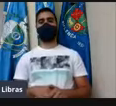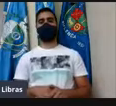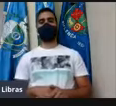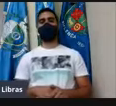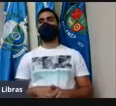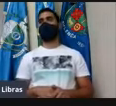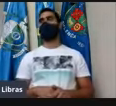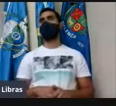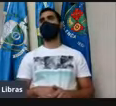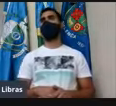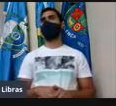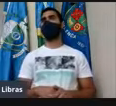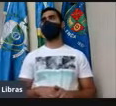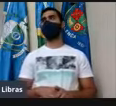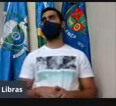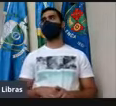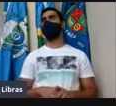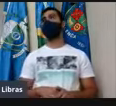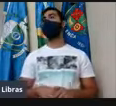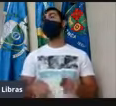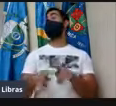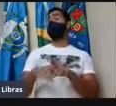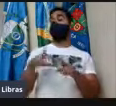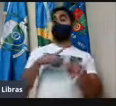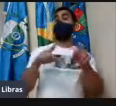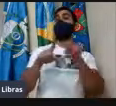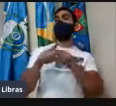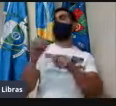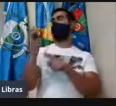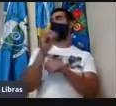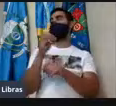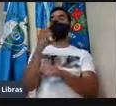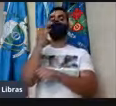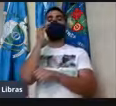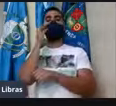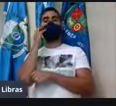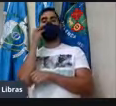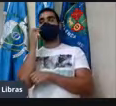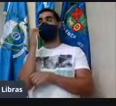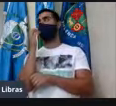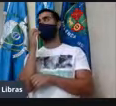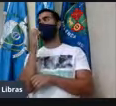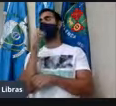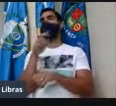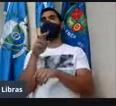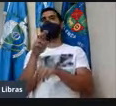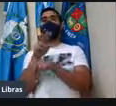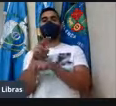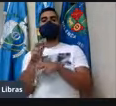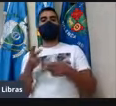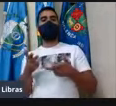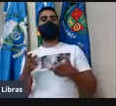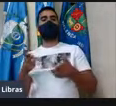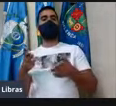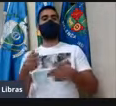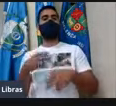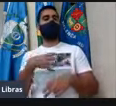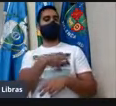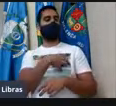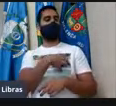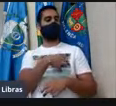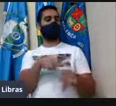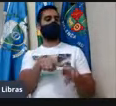lembrado, o vereador Celso também lembrou que nós estamos no mês do Outubro Rosa, da prevenção ao câncer de mama, também não podemos